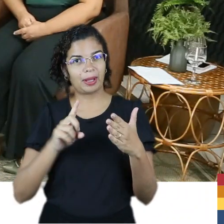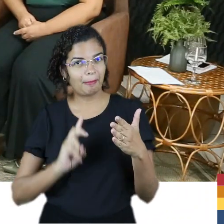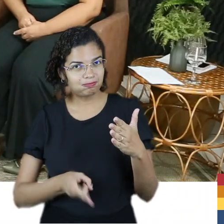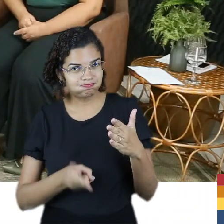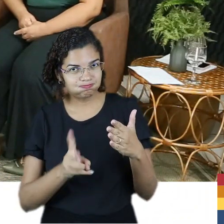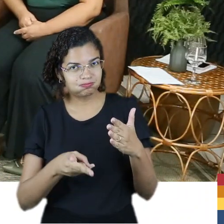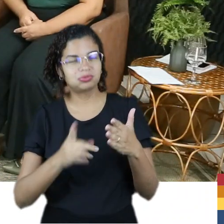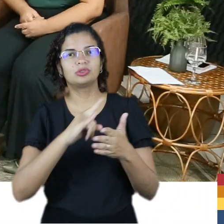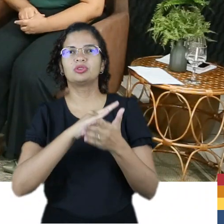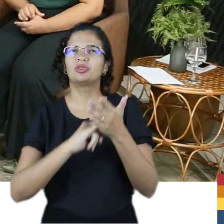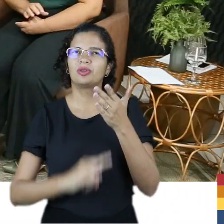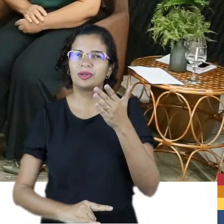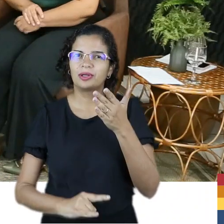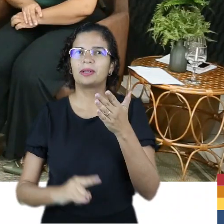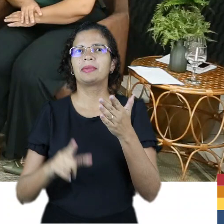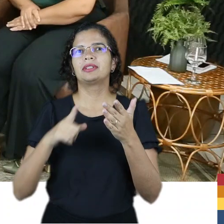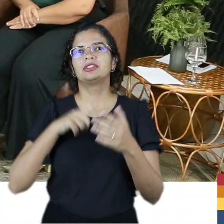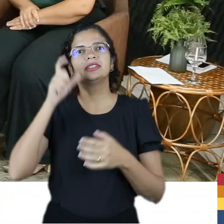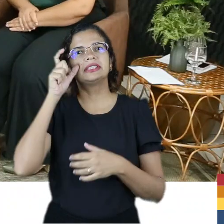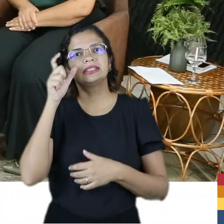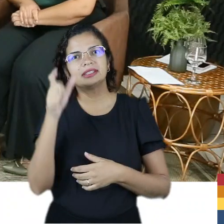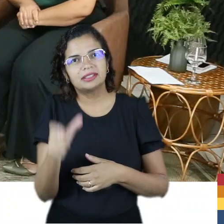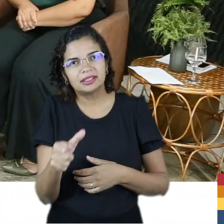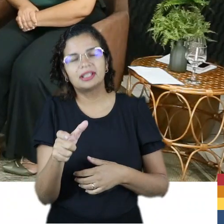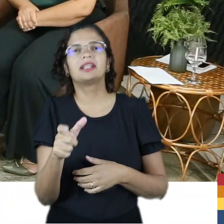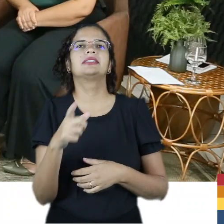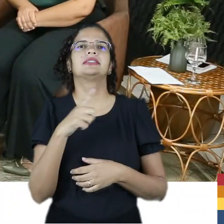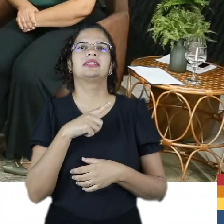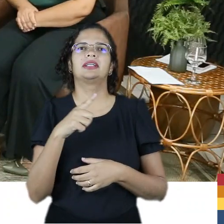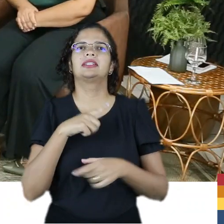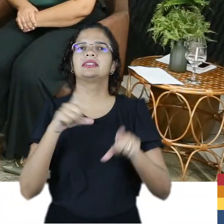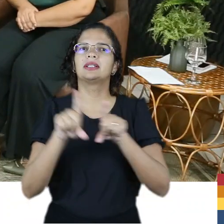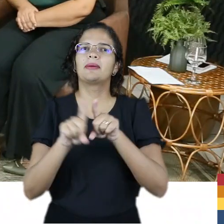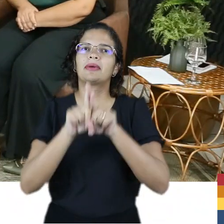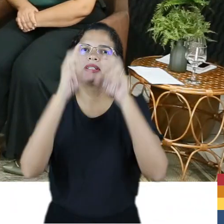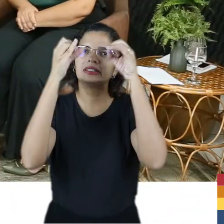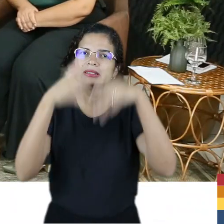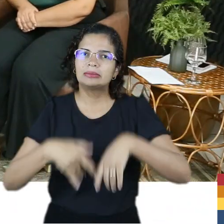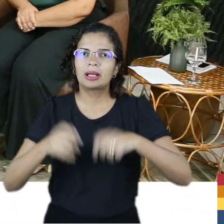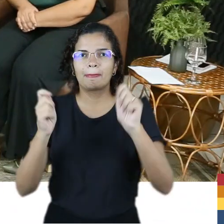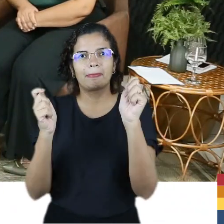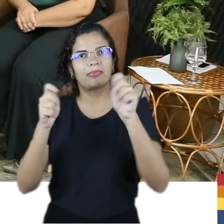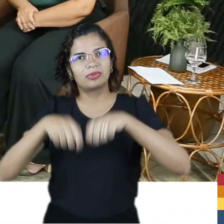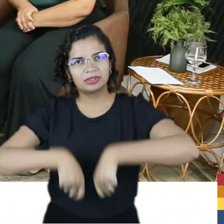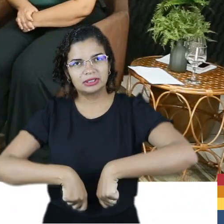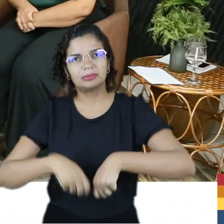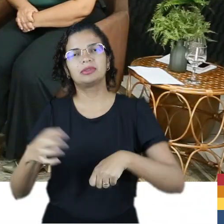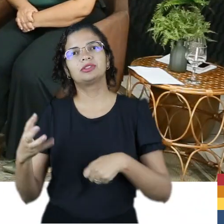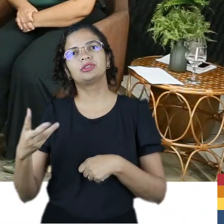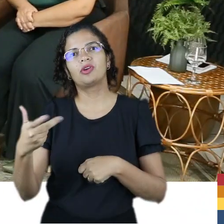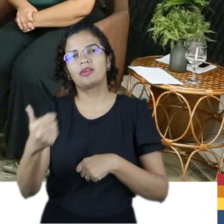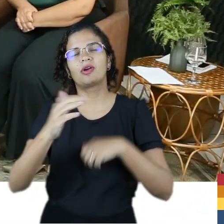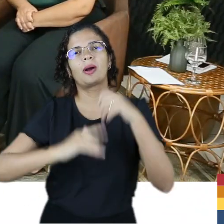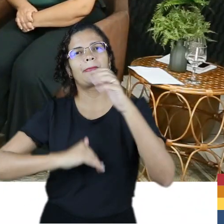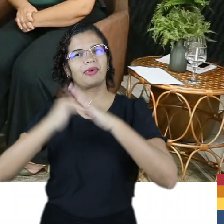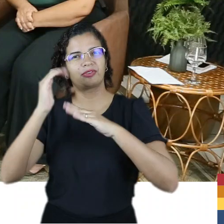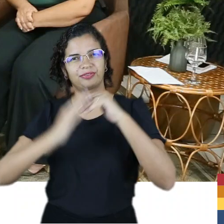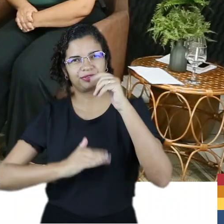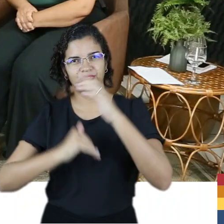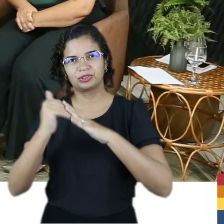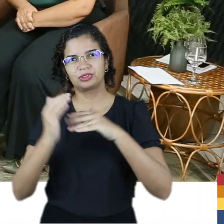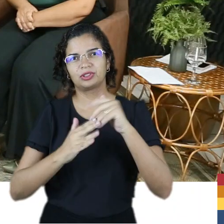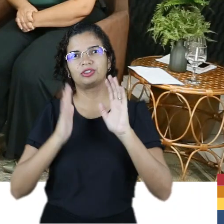quanto o nosso documento agora voltado para a organização do ensino médio. Então, isso significa que o trabalho aparece como uma